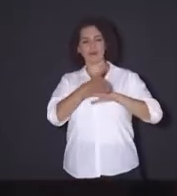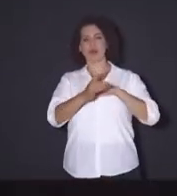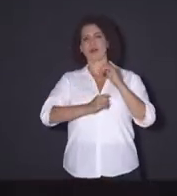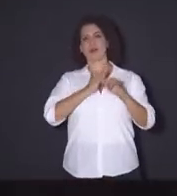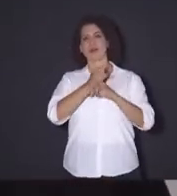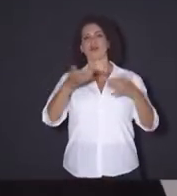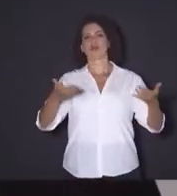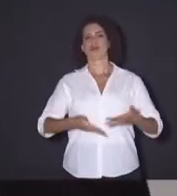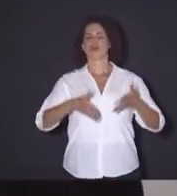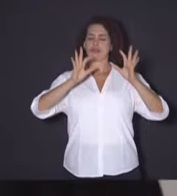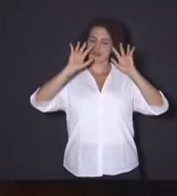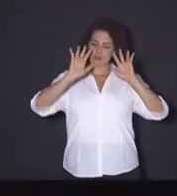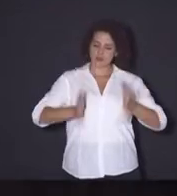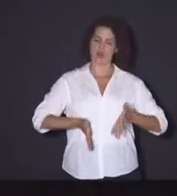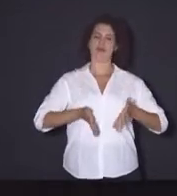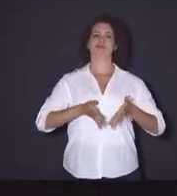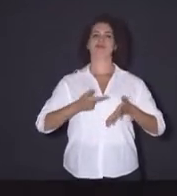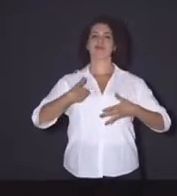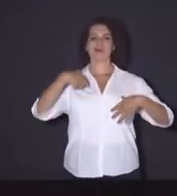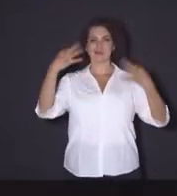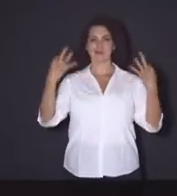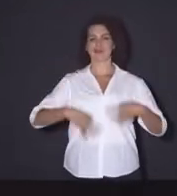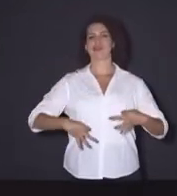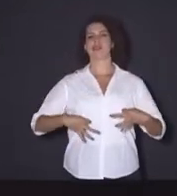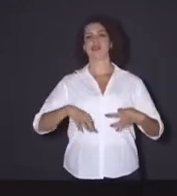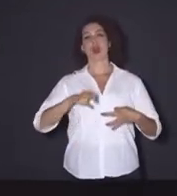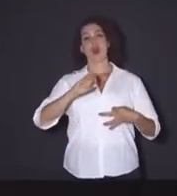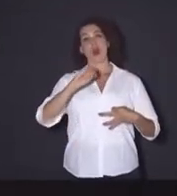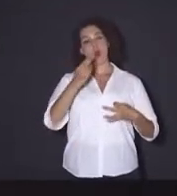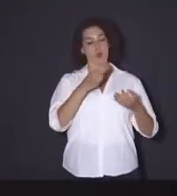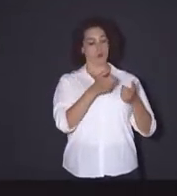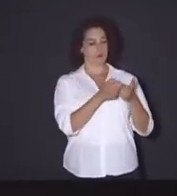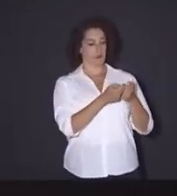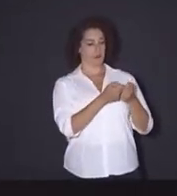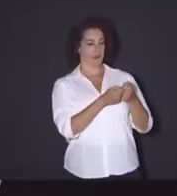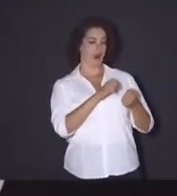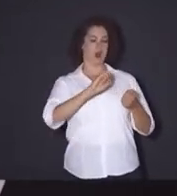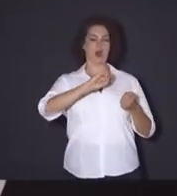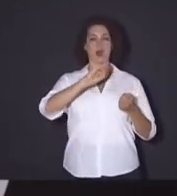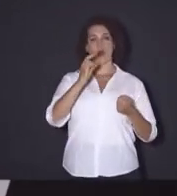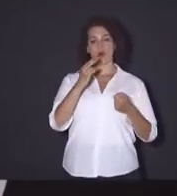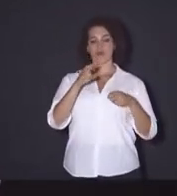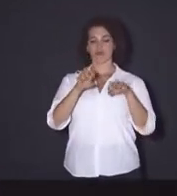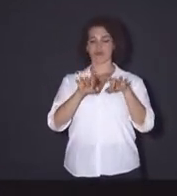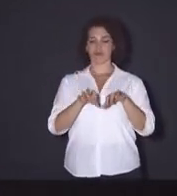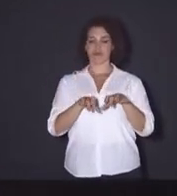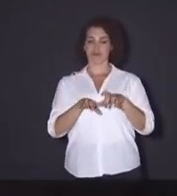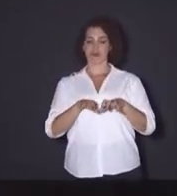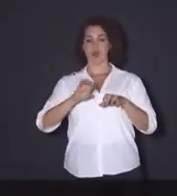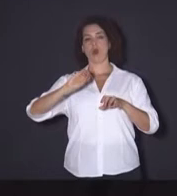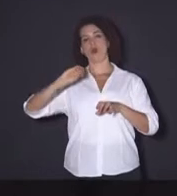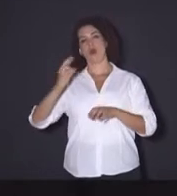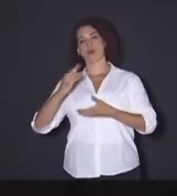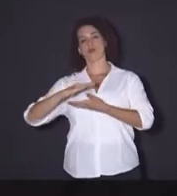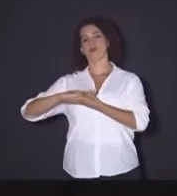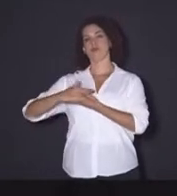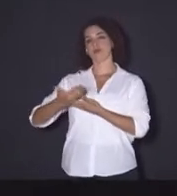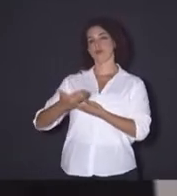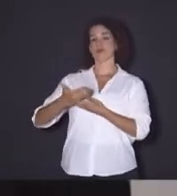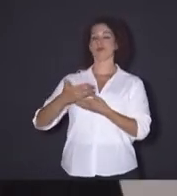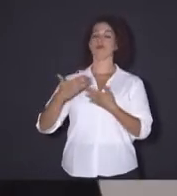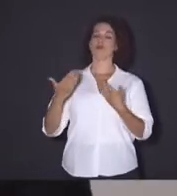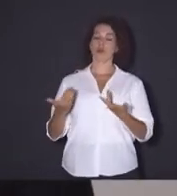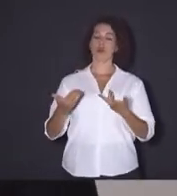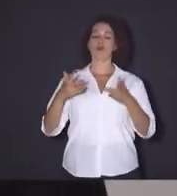ou por meio dos smartphones, ou pelo próprio computador de mesa, ou seja, como já disse, o Fadi